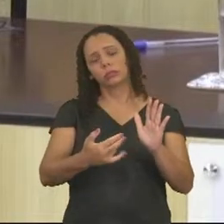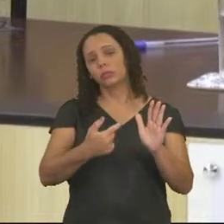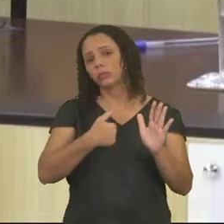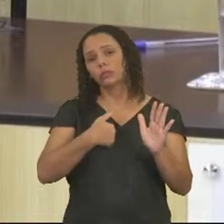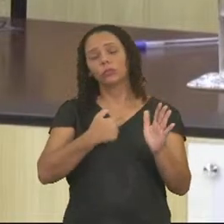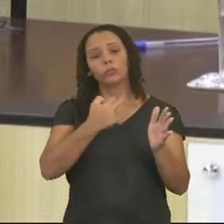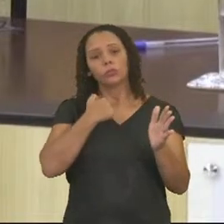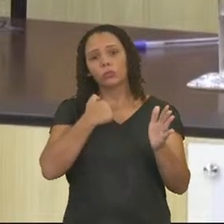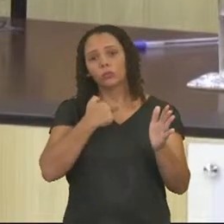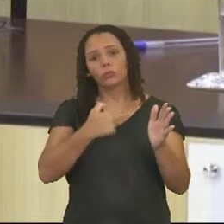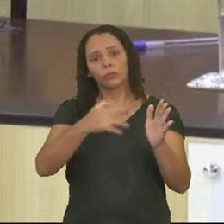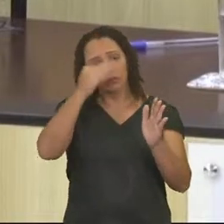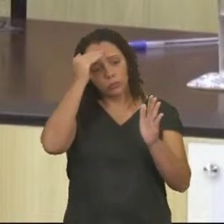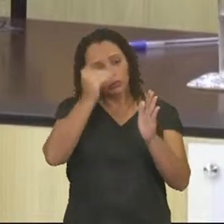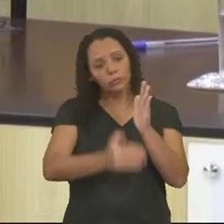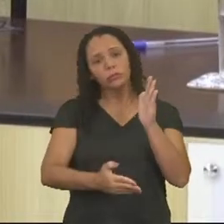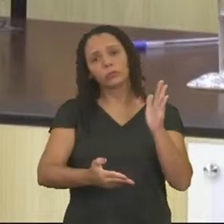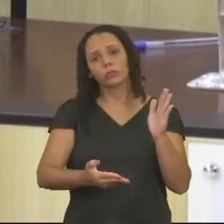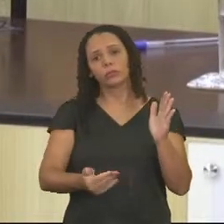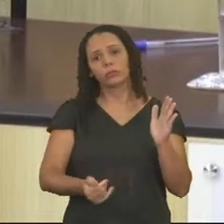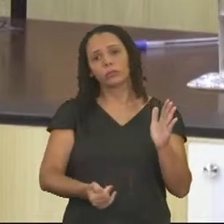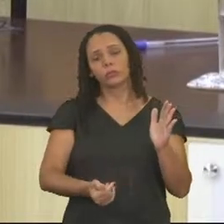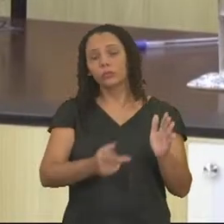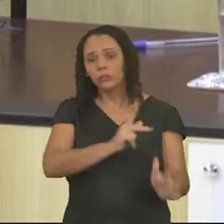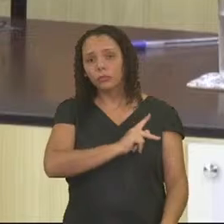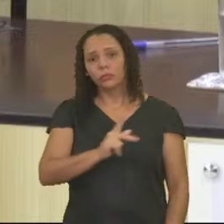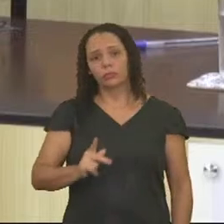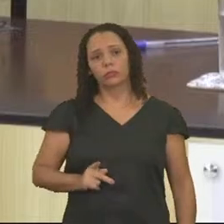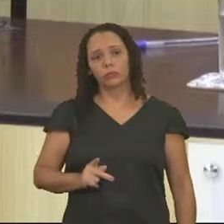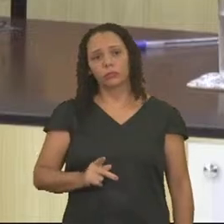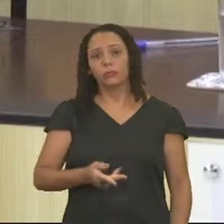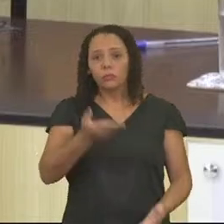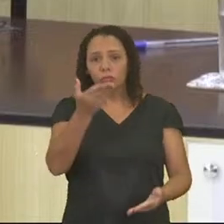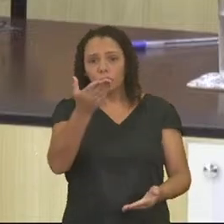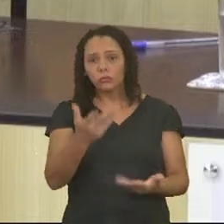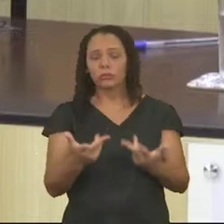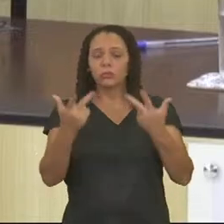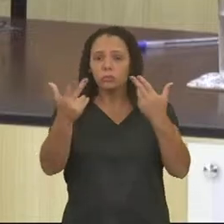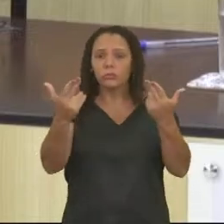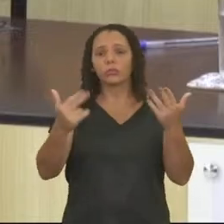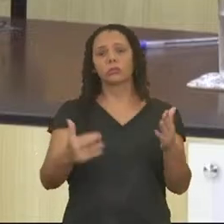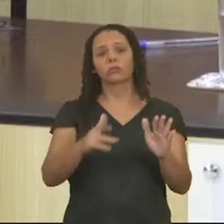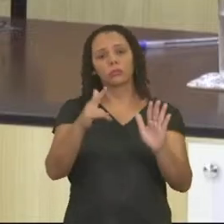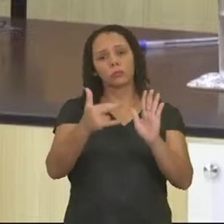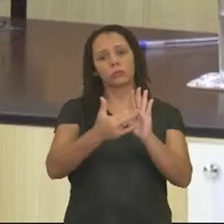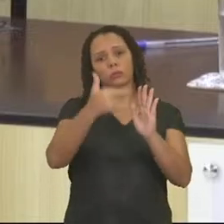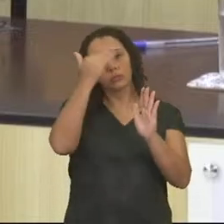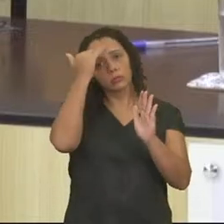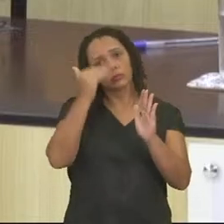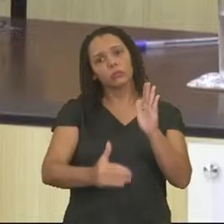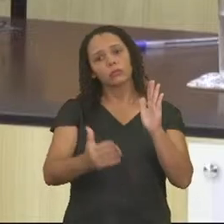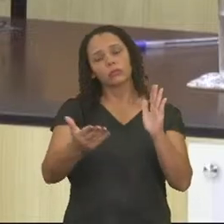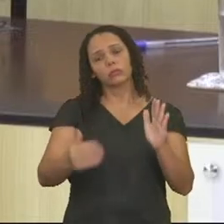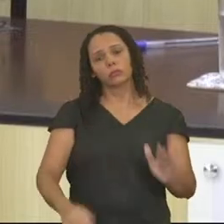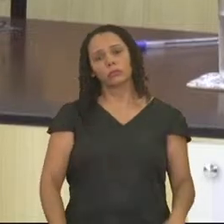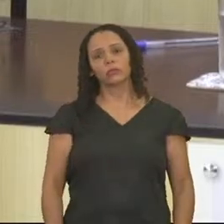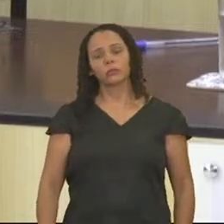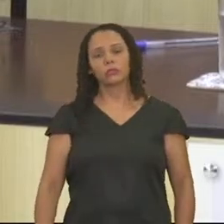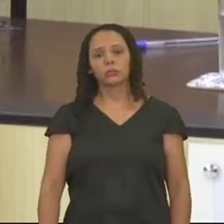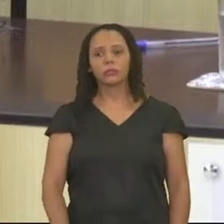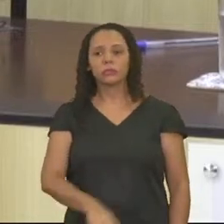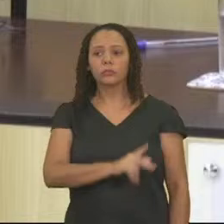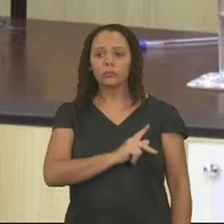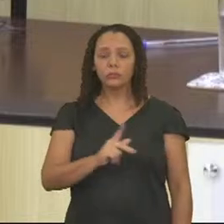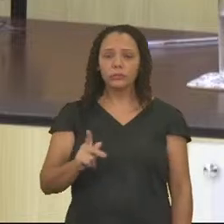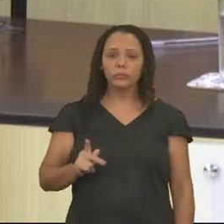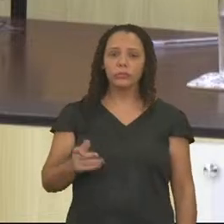Eu, como presidente, eu infringo o regimento interno. E você, da mesma forma, está infringindo o regimento interno. Presidente, mas o senhor